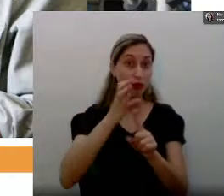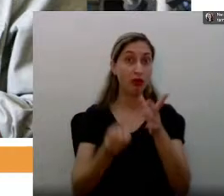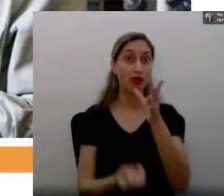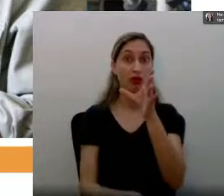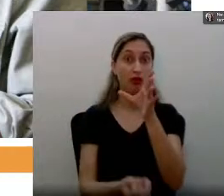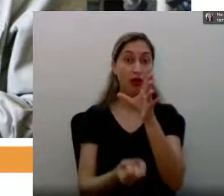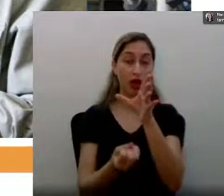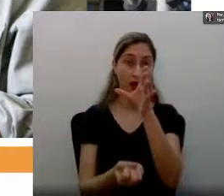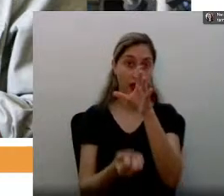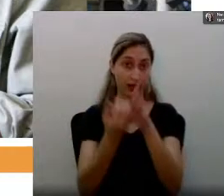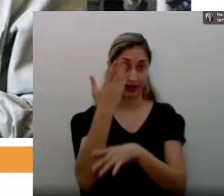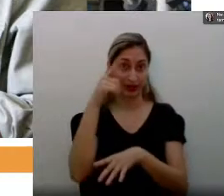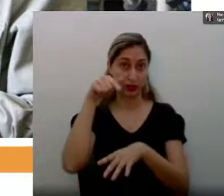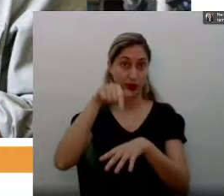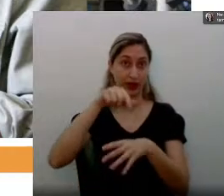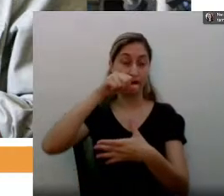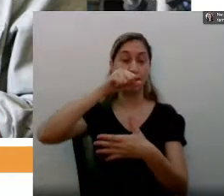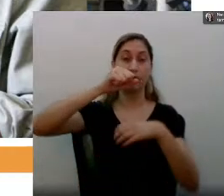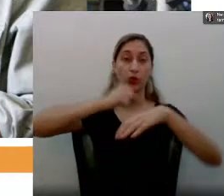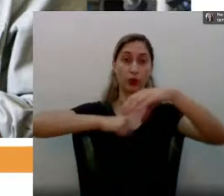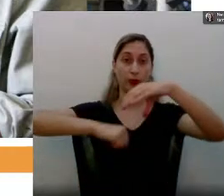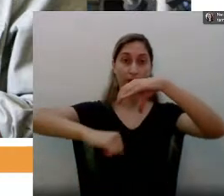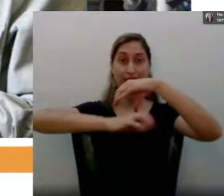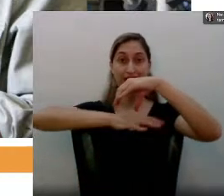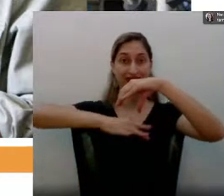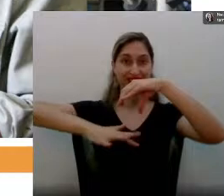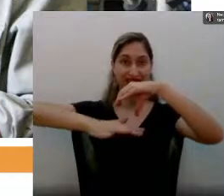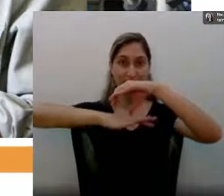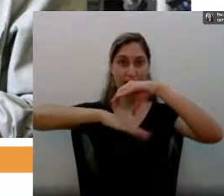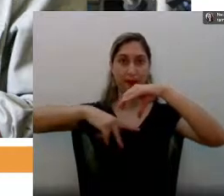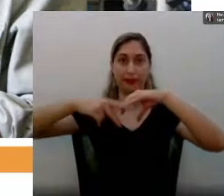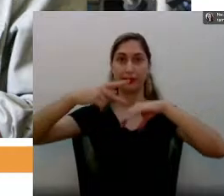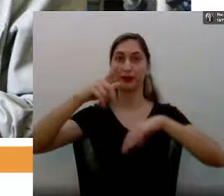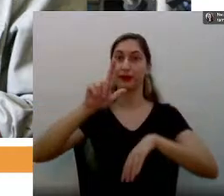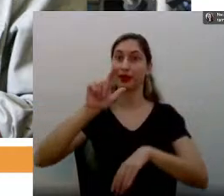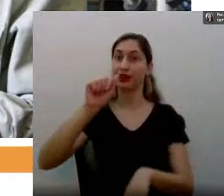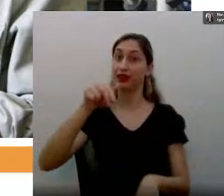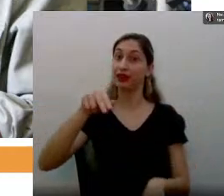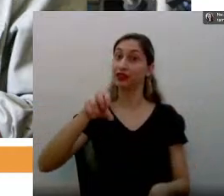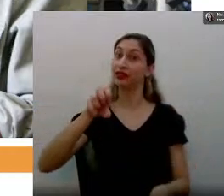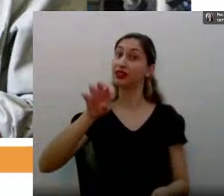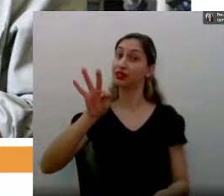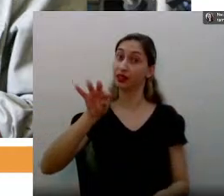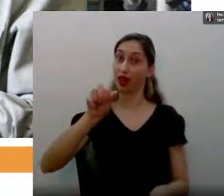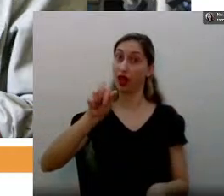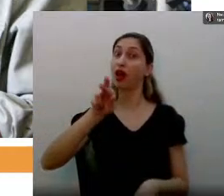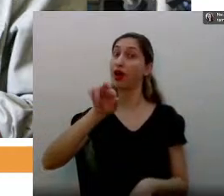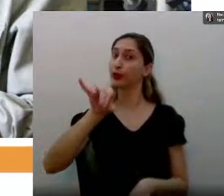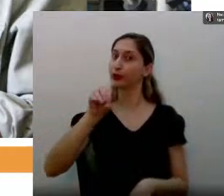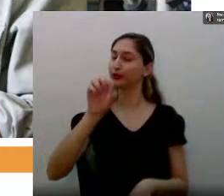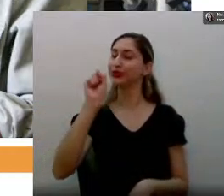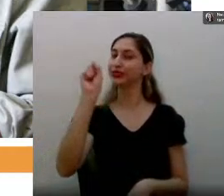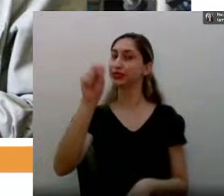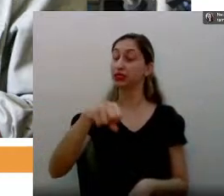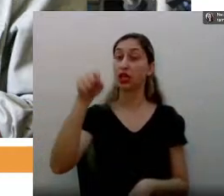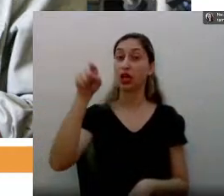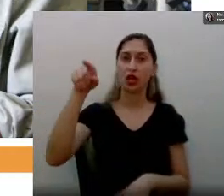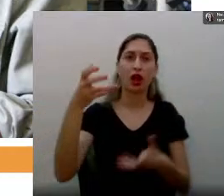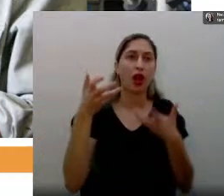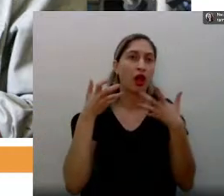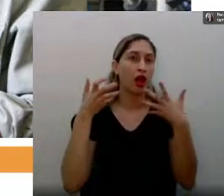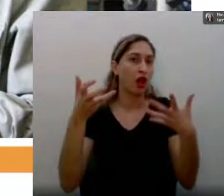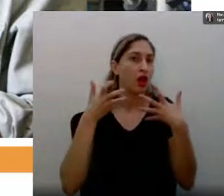plantar aqui de trabalho né porque ele quis muito um planetário aqui na cidade né E aí ele acabou